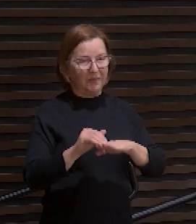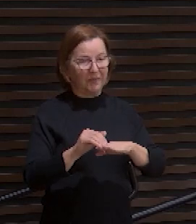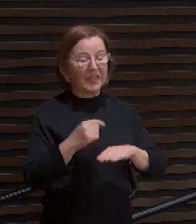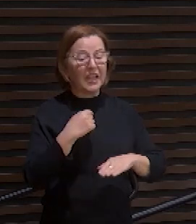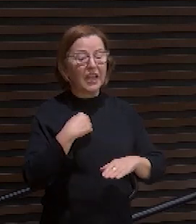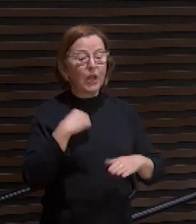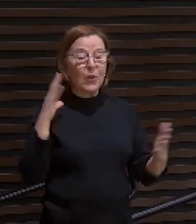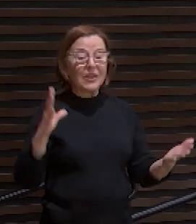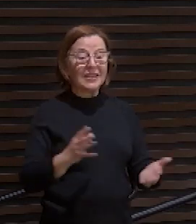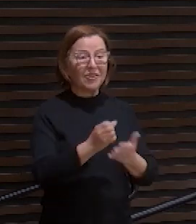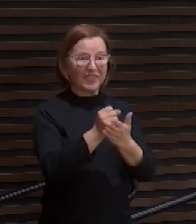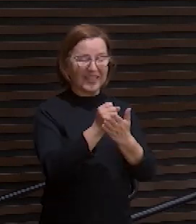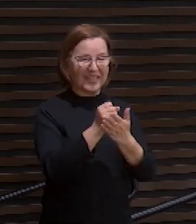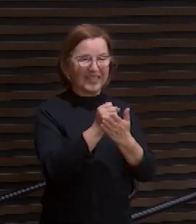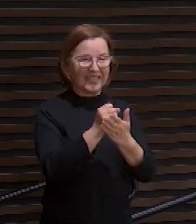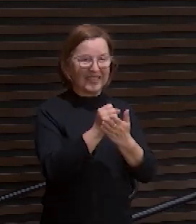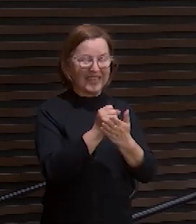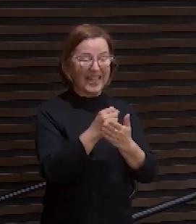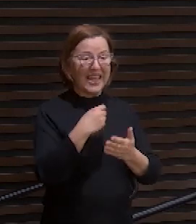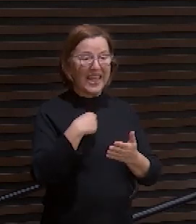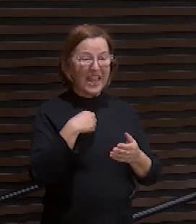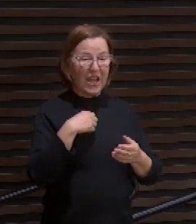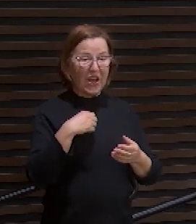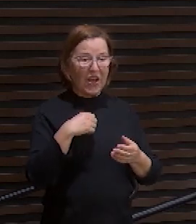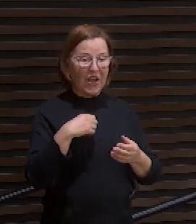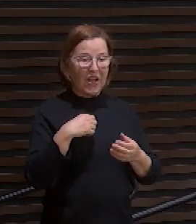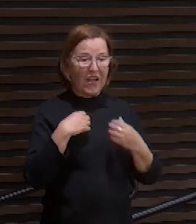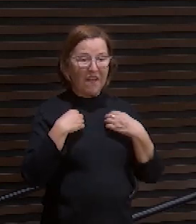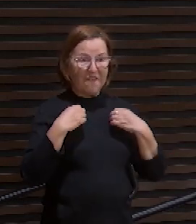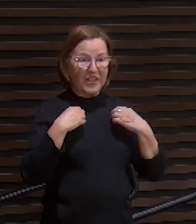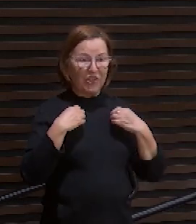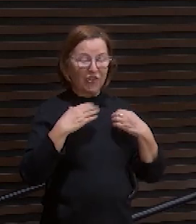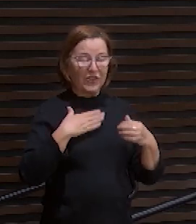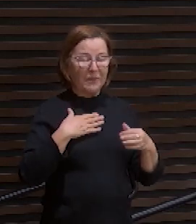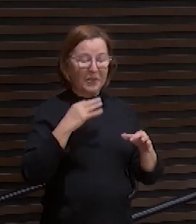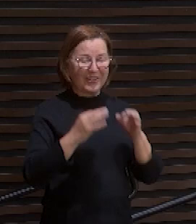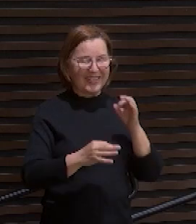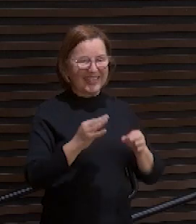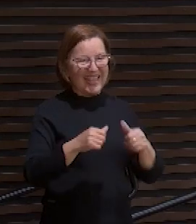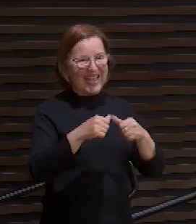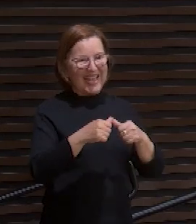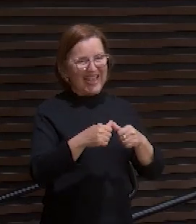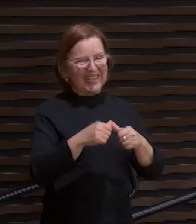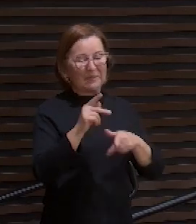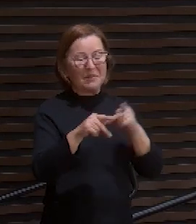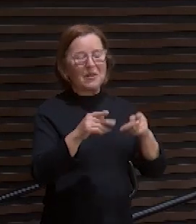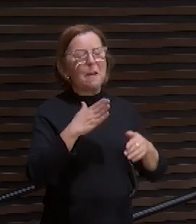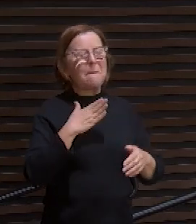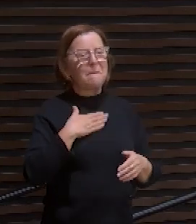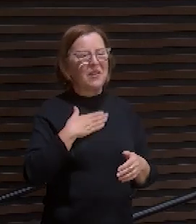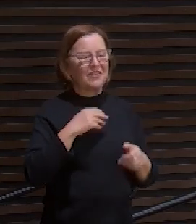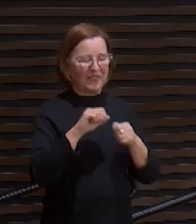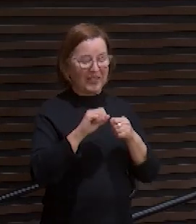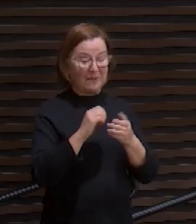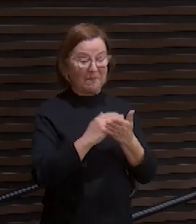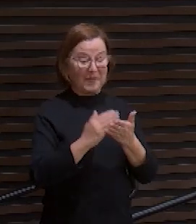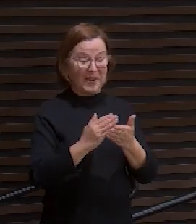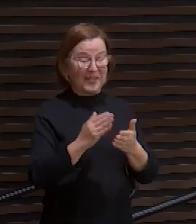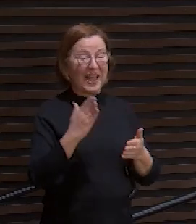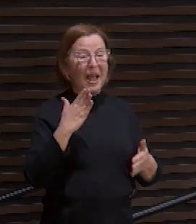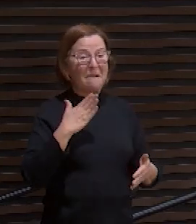eu salvei, quem eu vesti com a minha justiça. Estes são meus e fazem parte da minha